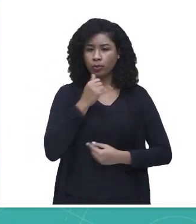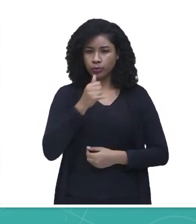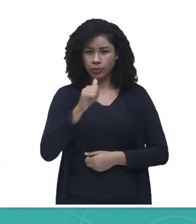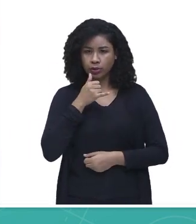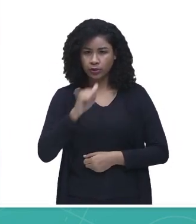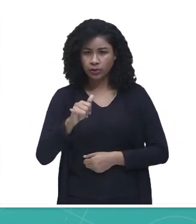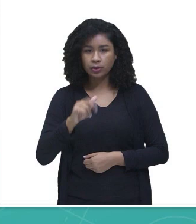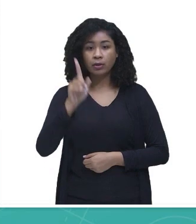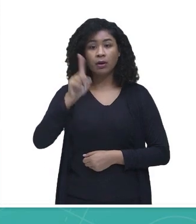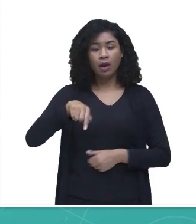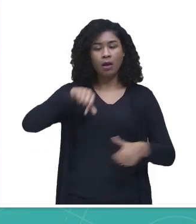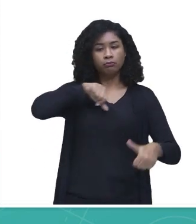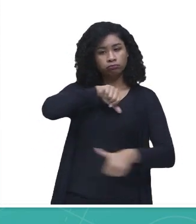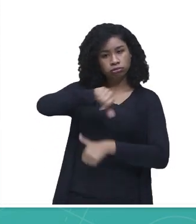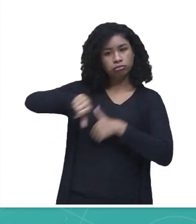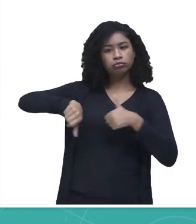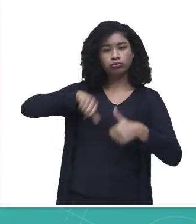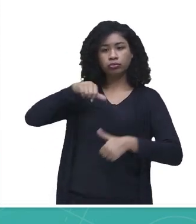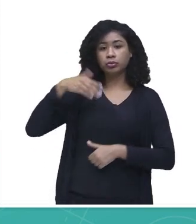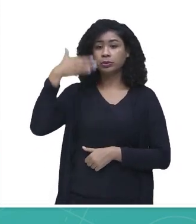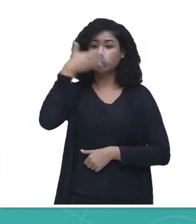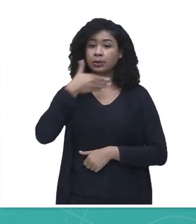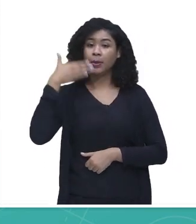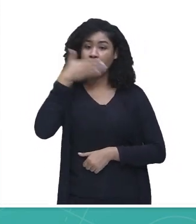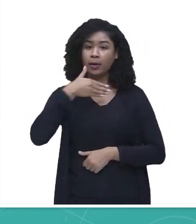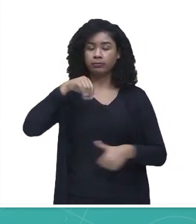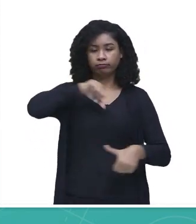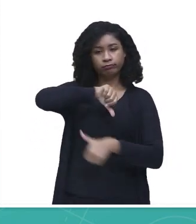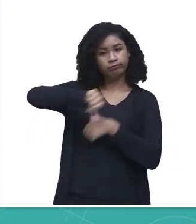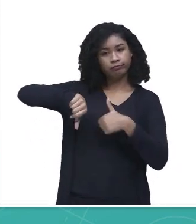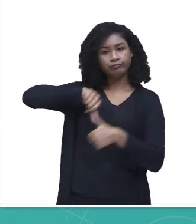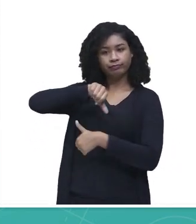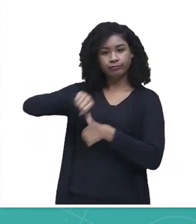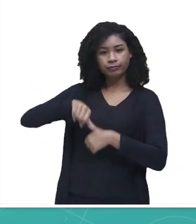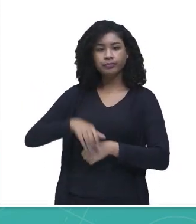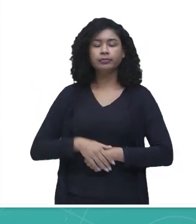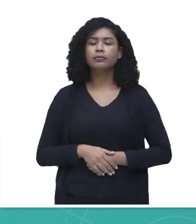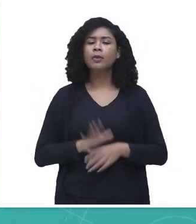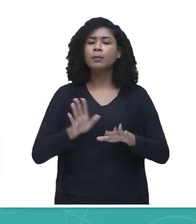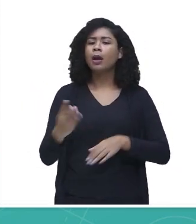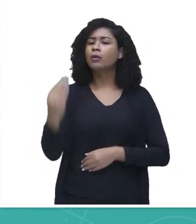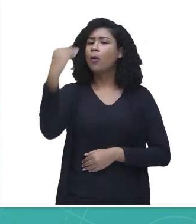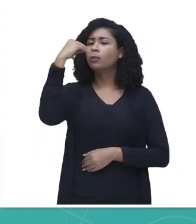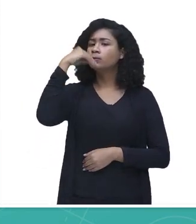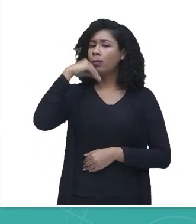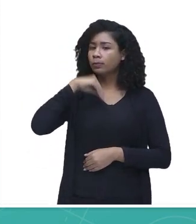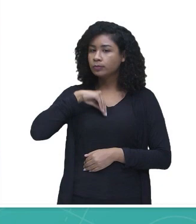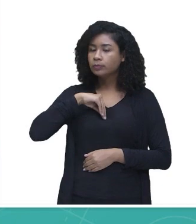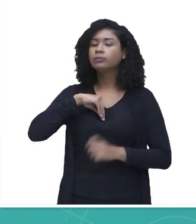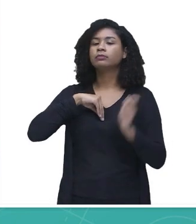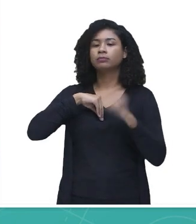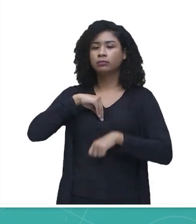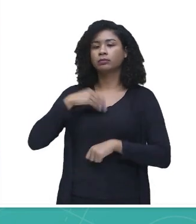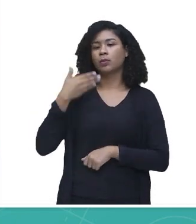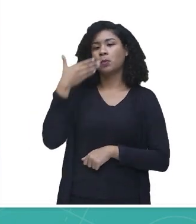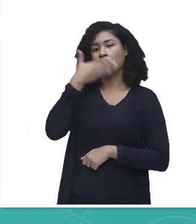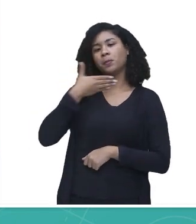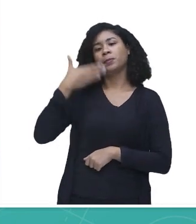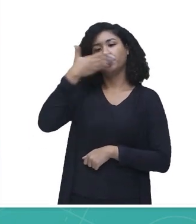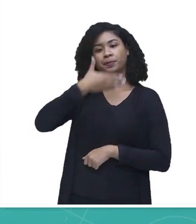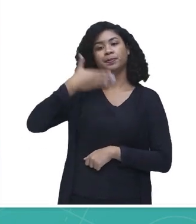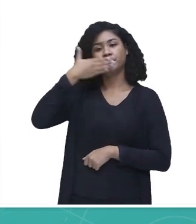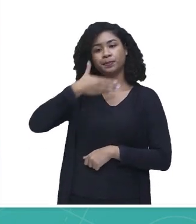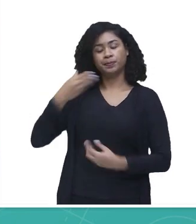da transformação da glicose, tá? Então, olha só, a glicose vai ser obtida onde? Na alimentação.